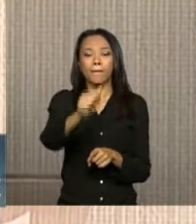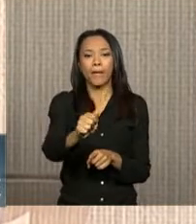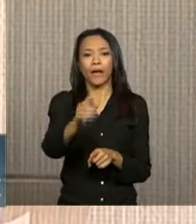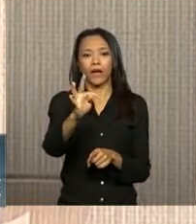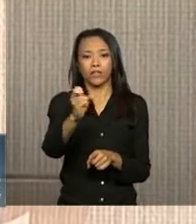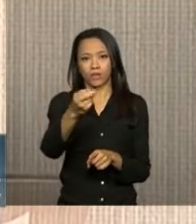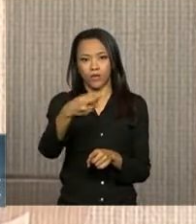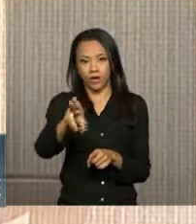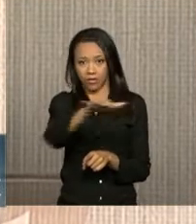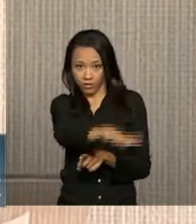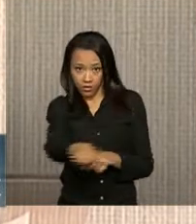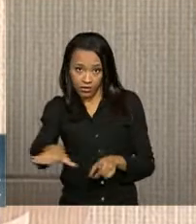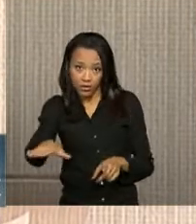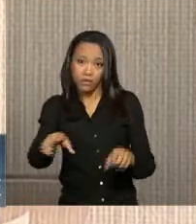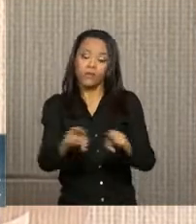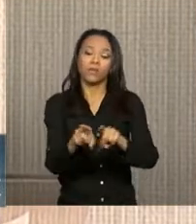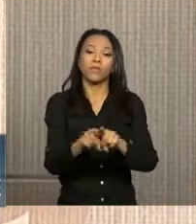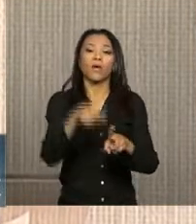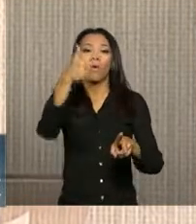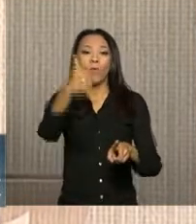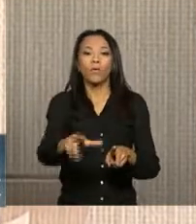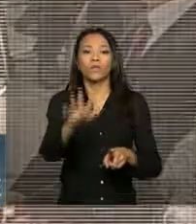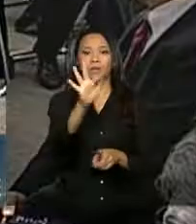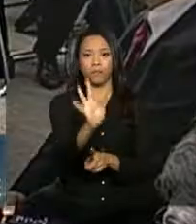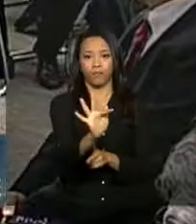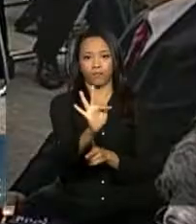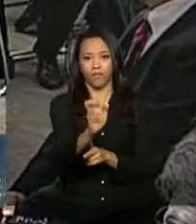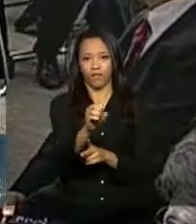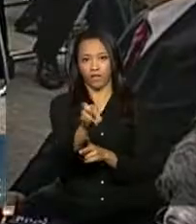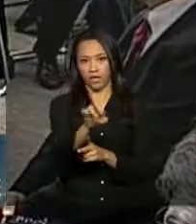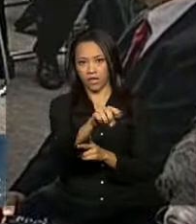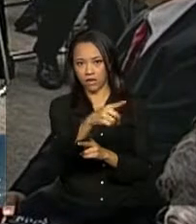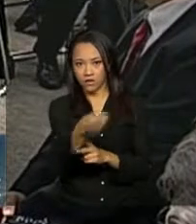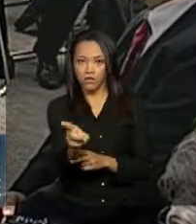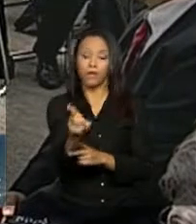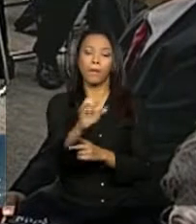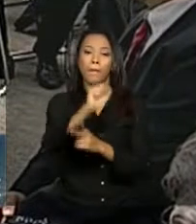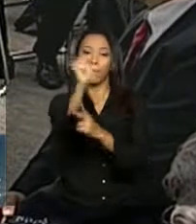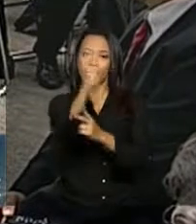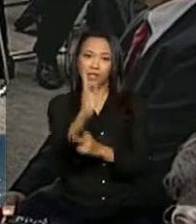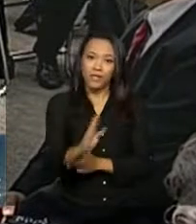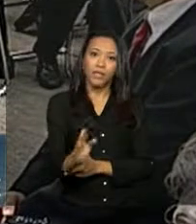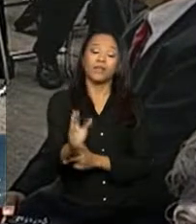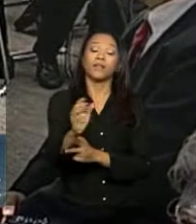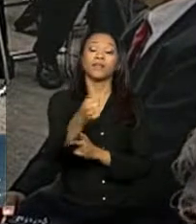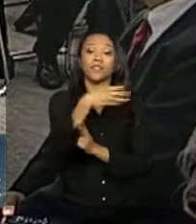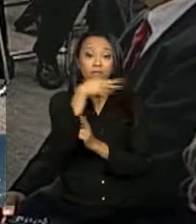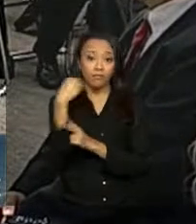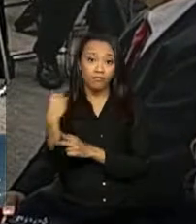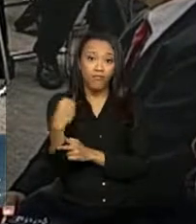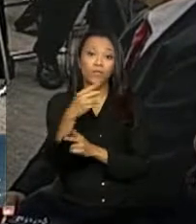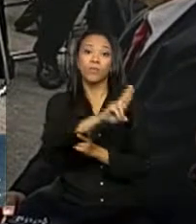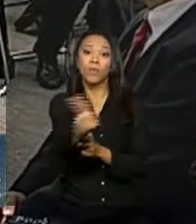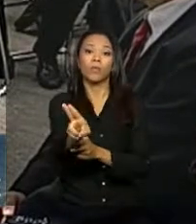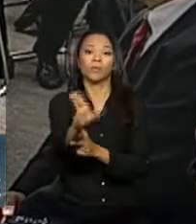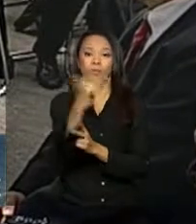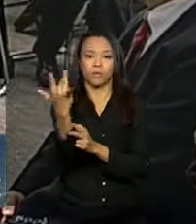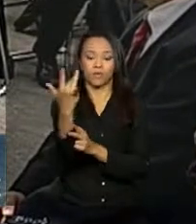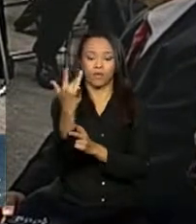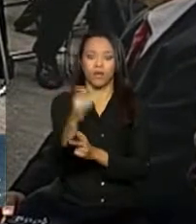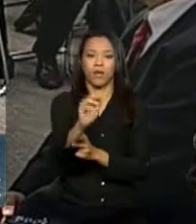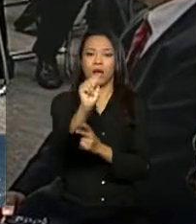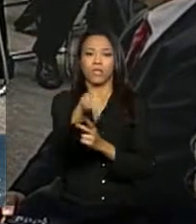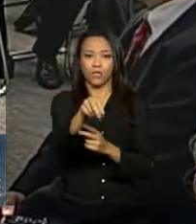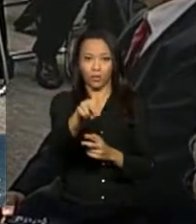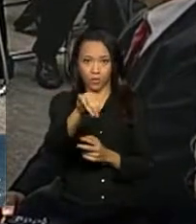cizeski federação brasileira de associações sócio educacionais e adolescentes antonio jorge dos